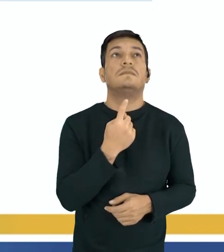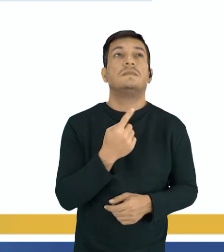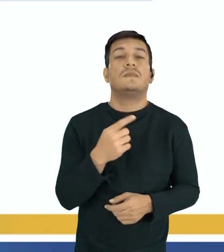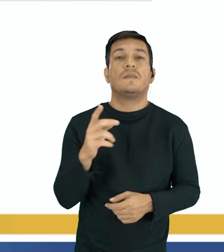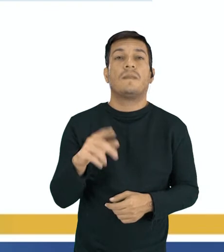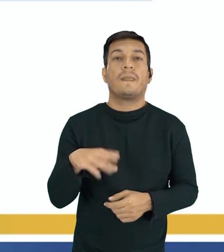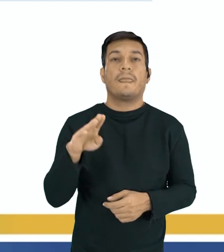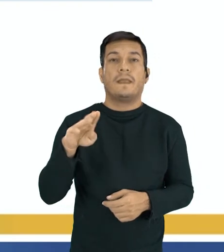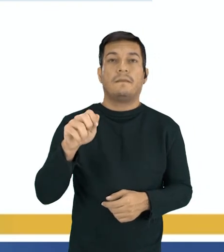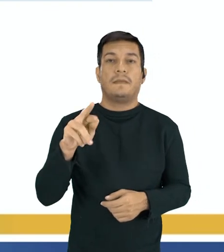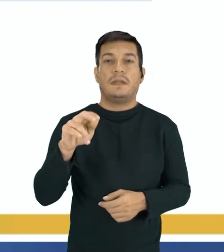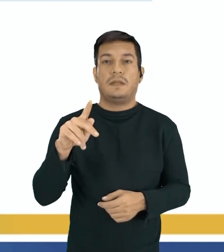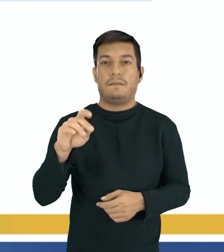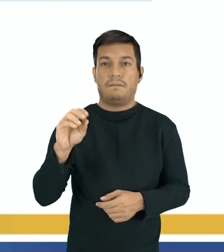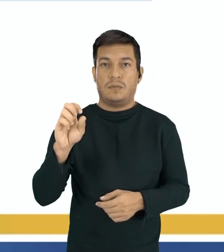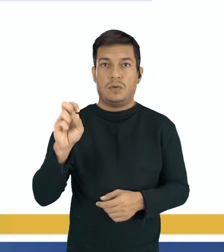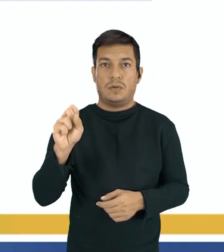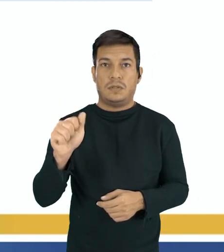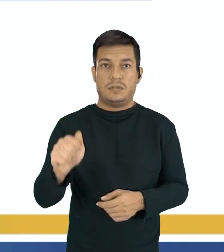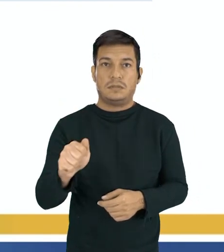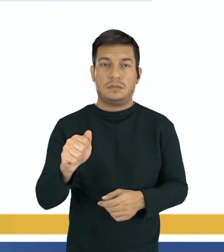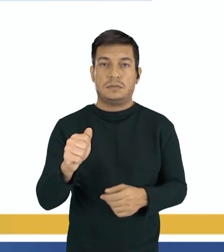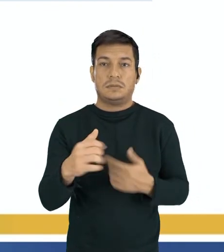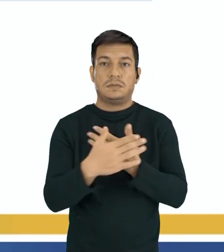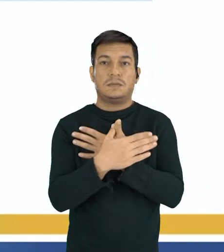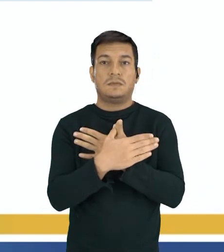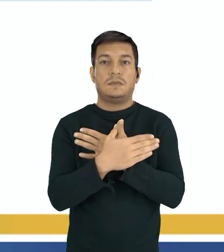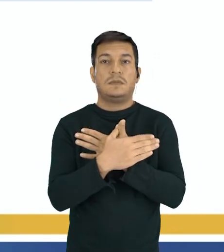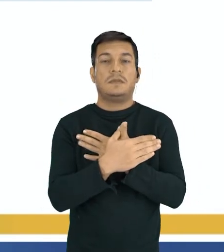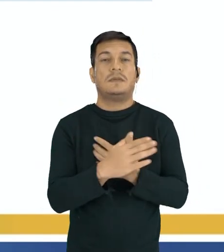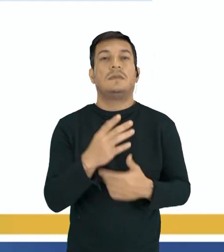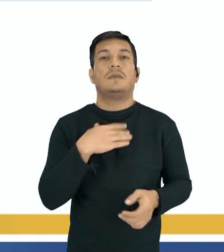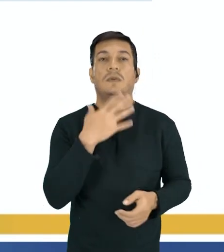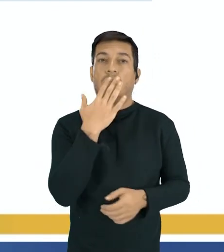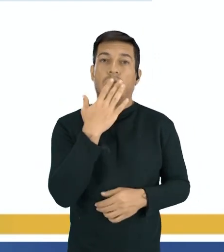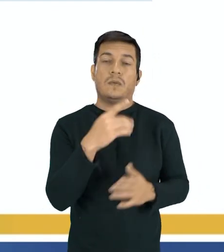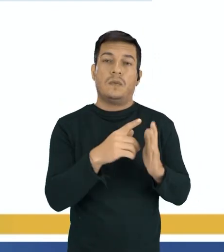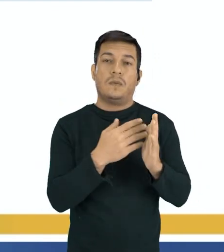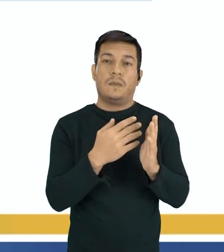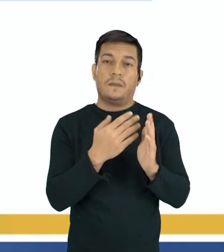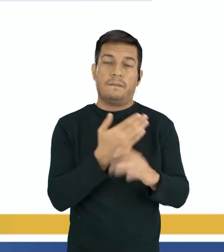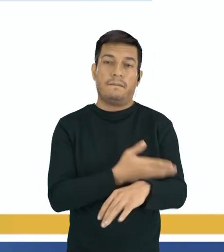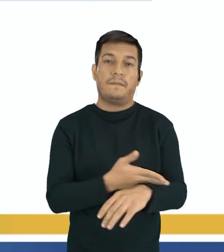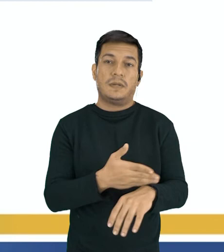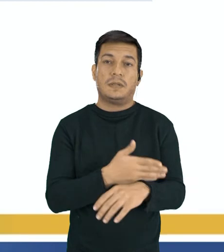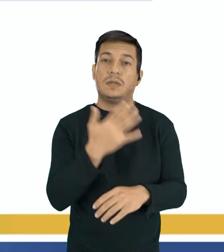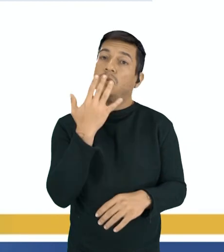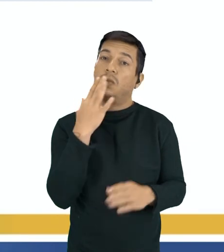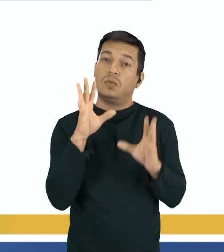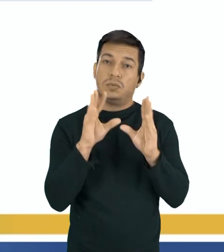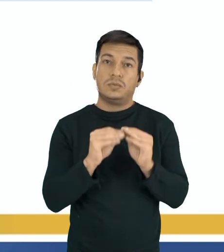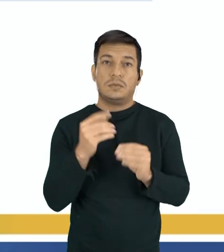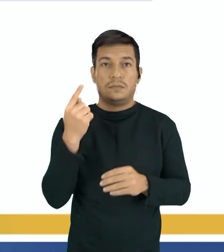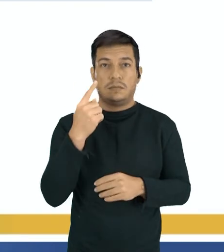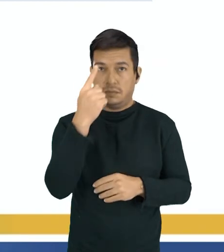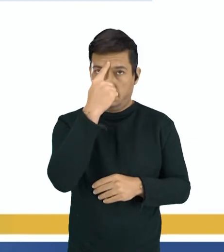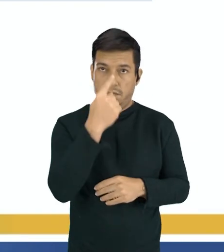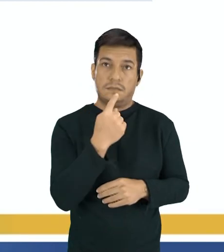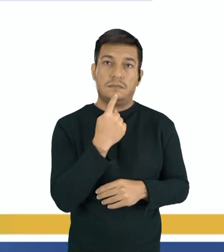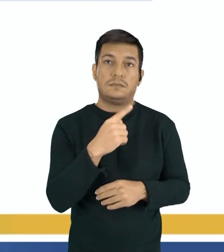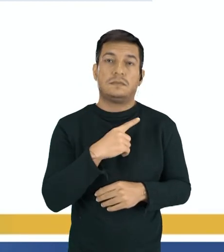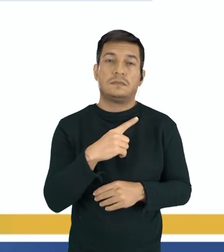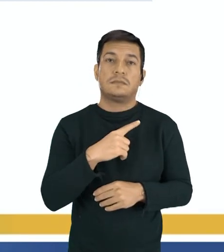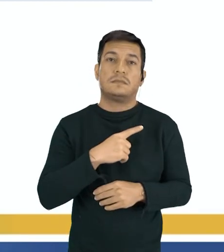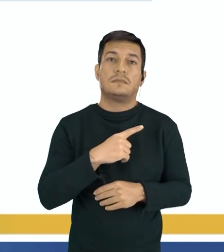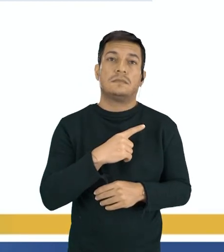das mariposas. Nós temos mariposas com uma coloração branca e mariposas com uma coloração escura. Na primeira imagem, nós estamos